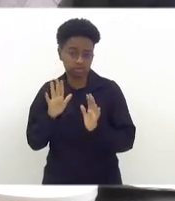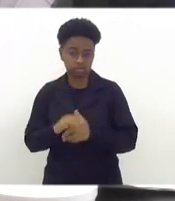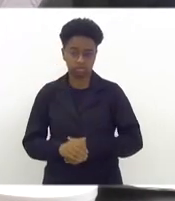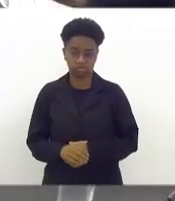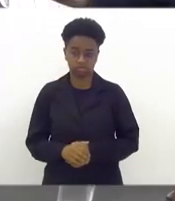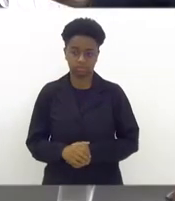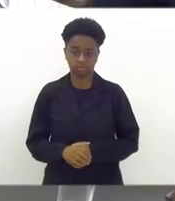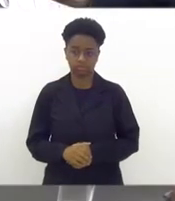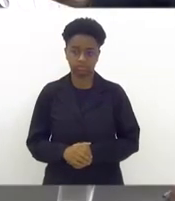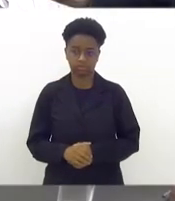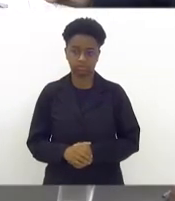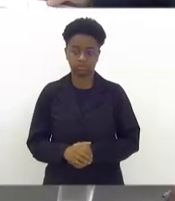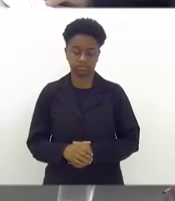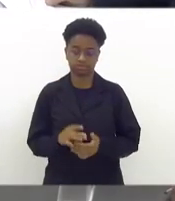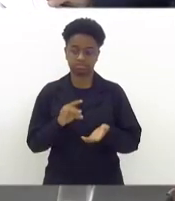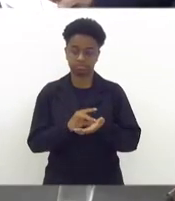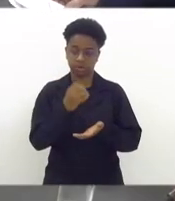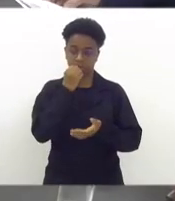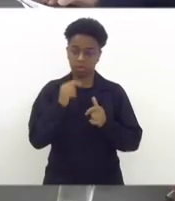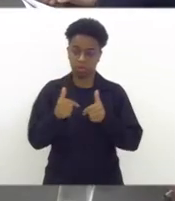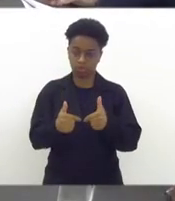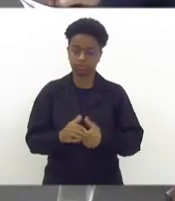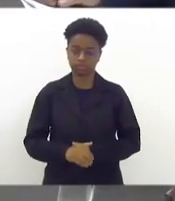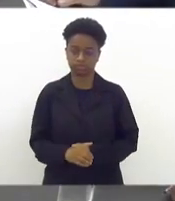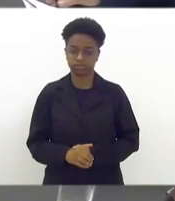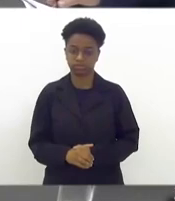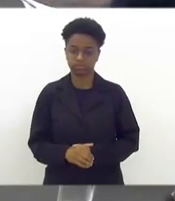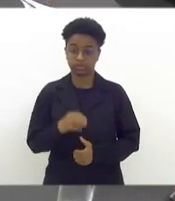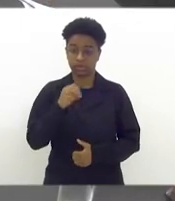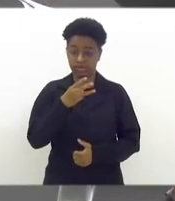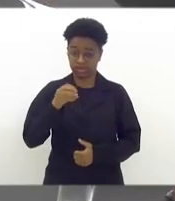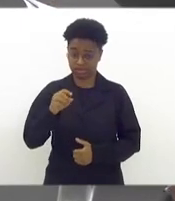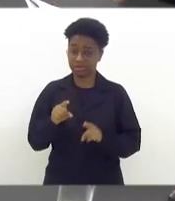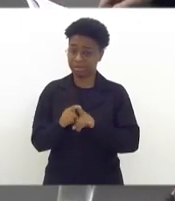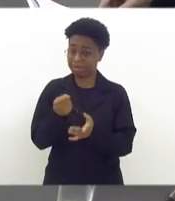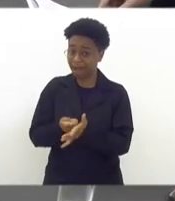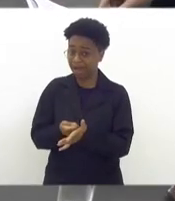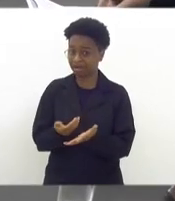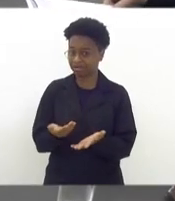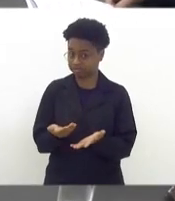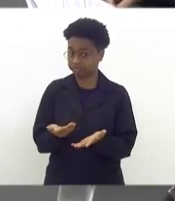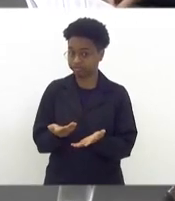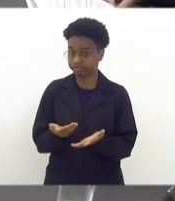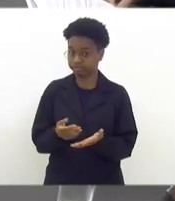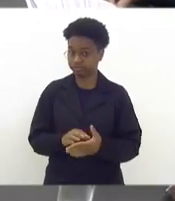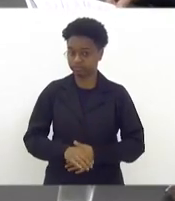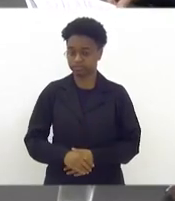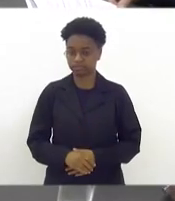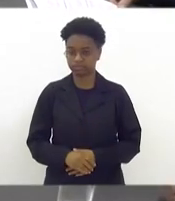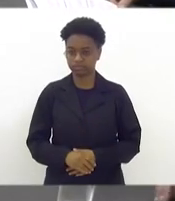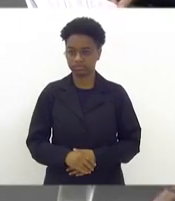Verdade. Perfeito. Uma grande iniciativa, deputado Luiz Cláudio. Verdade. E no 0300 ainda paga. Né?